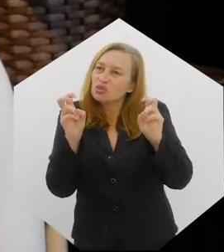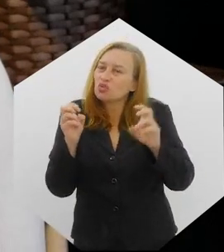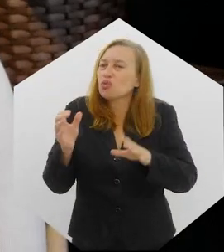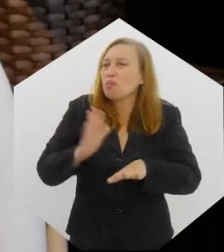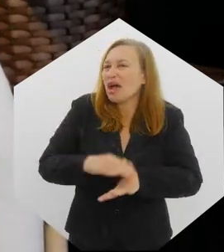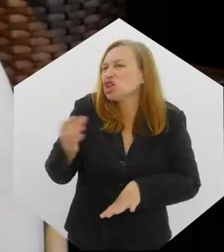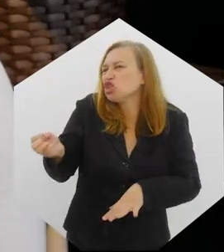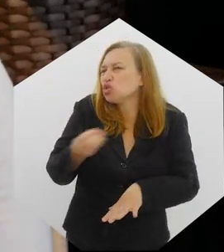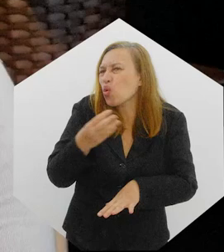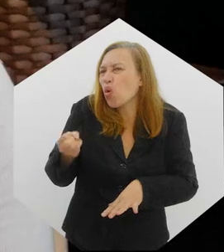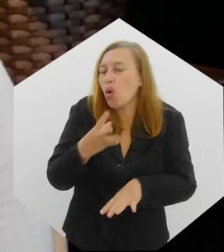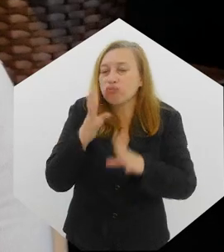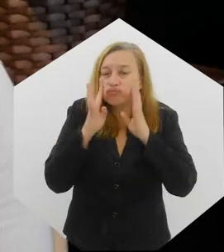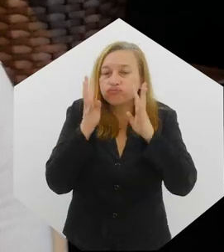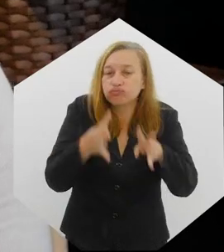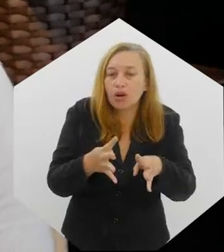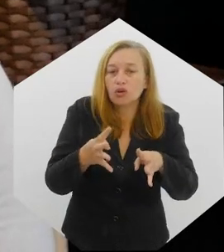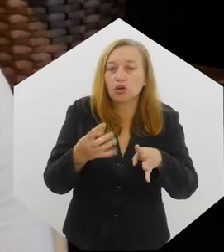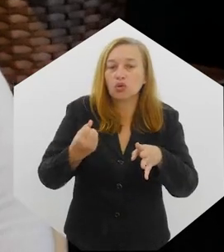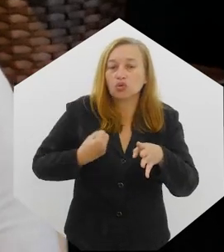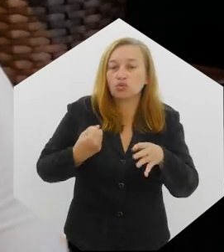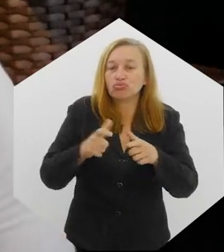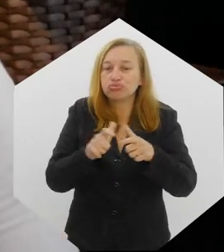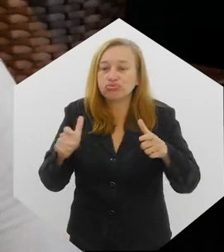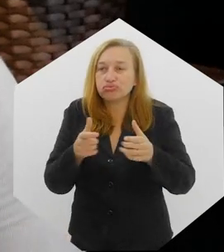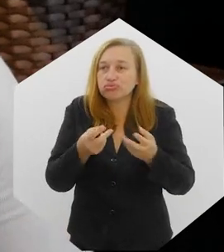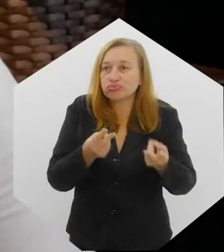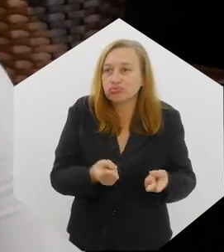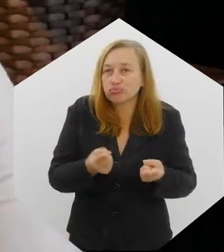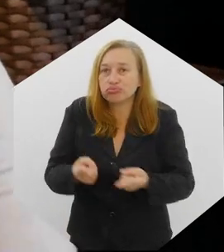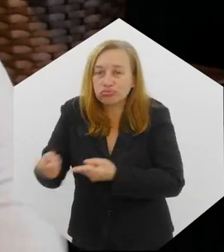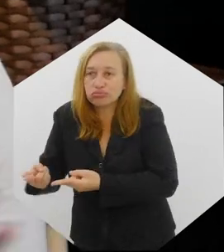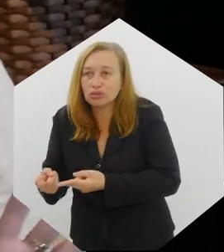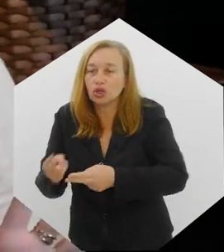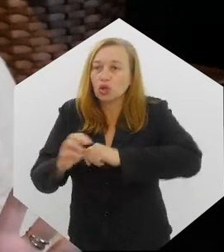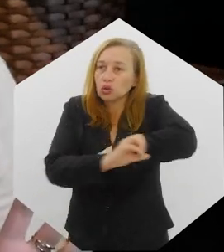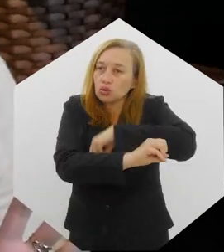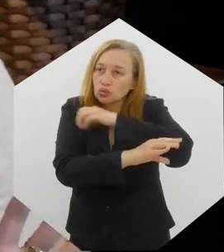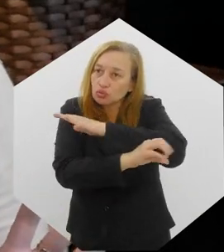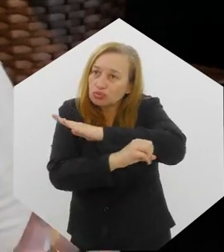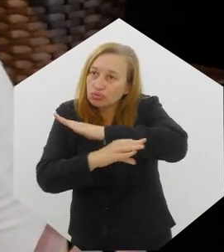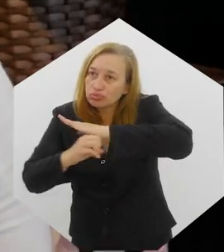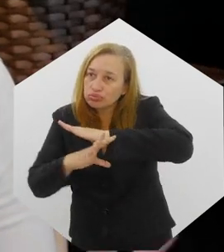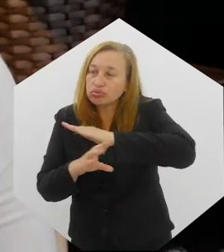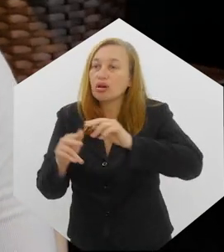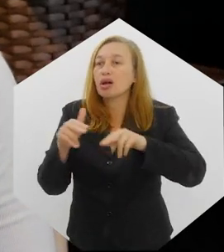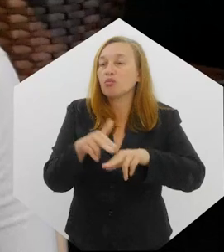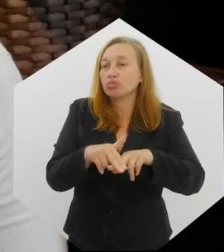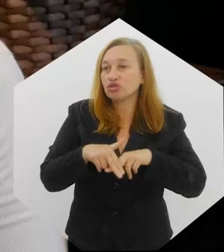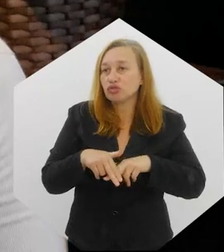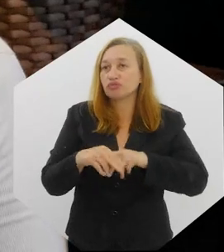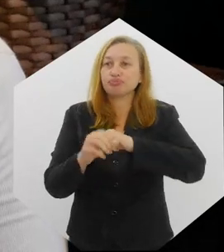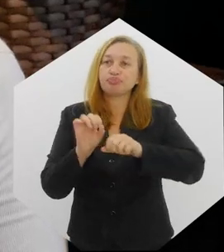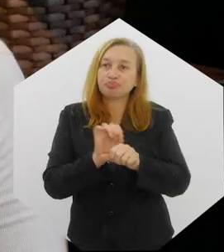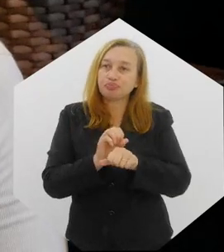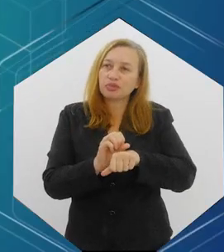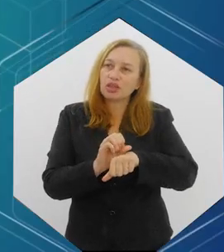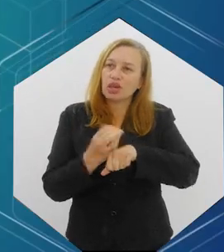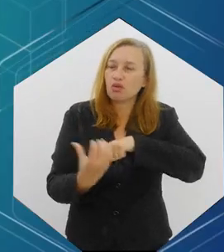mais recentes, né, que têm chamado a atenção aí do aumento das internações por trombose, é uma consequência da